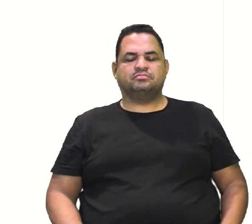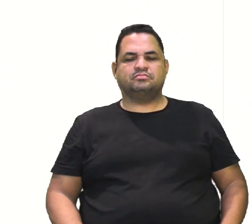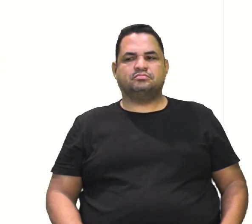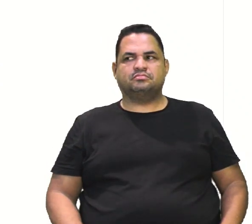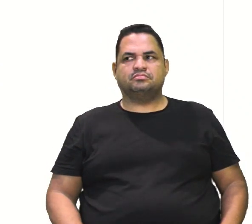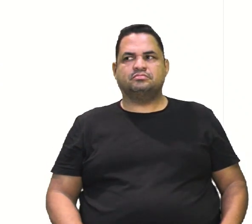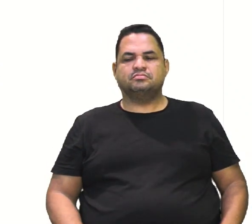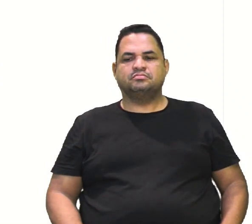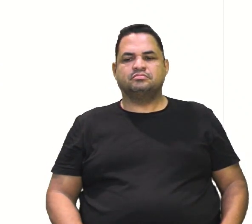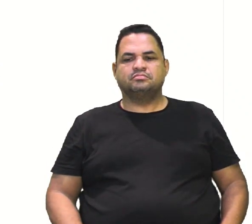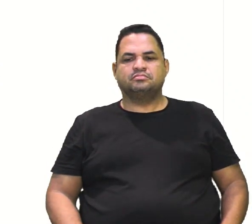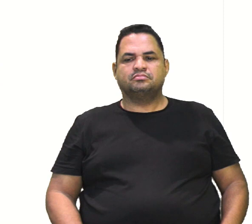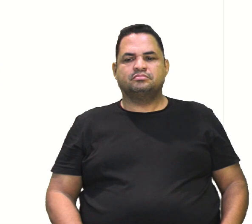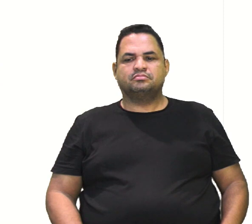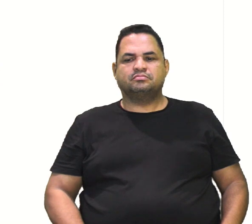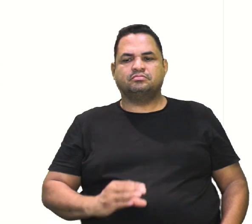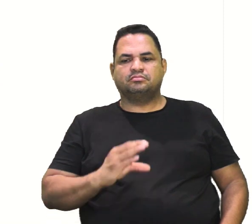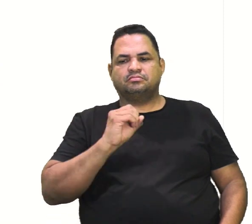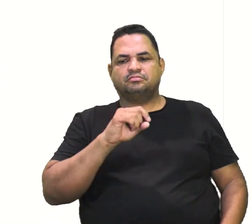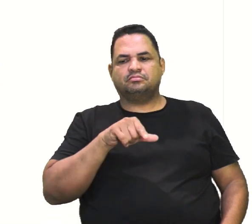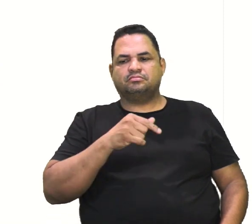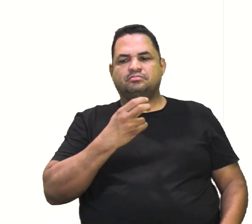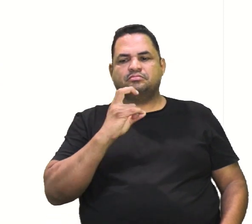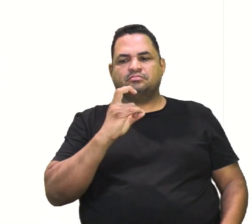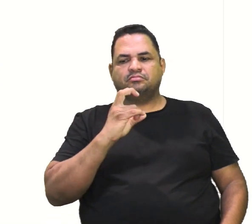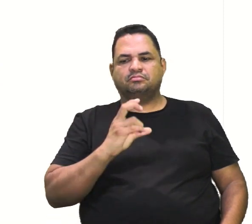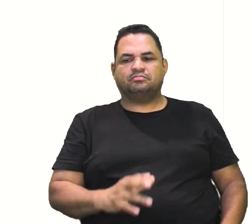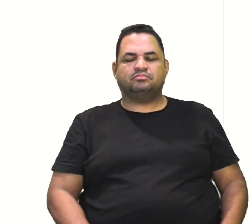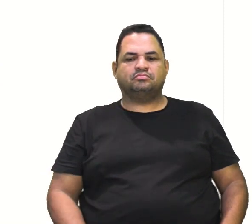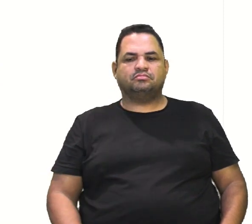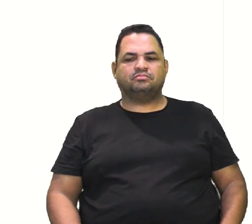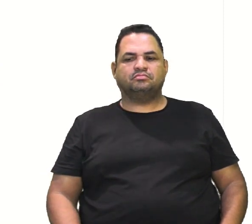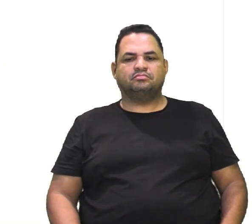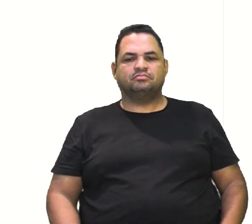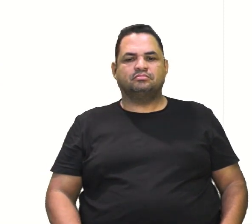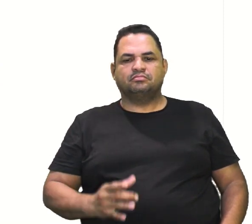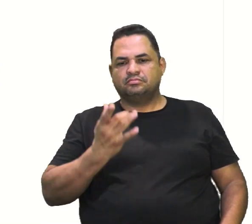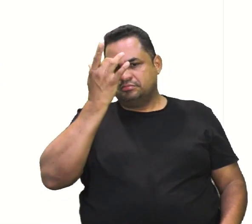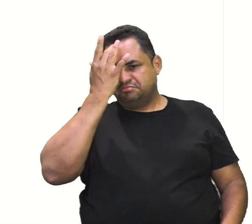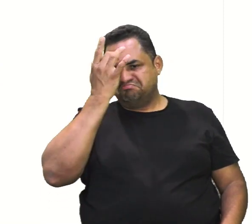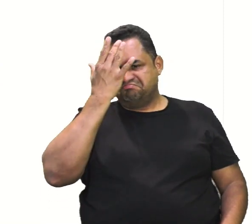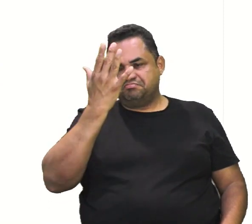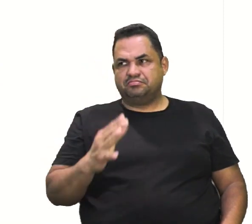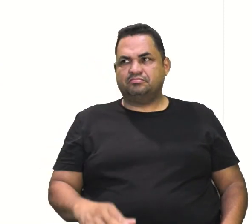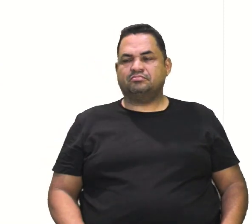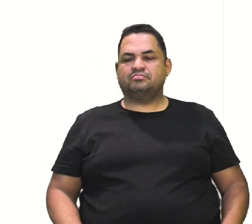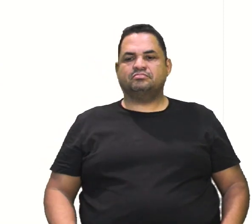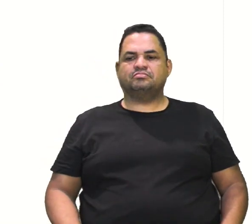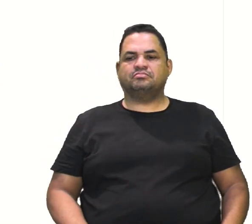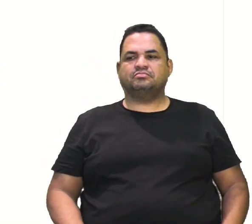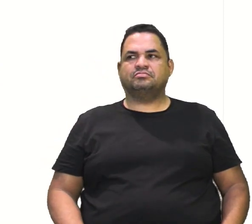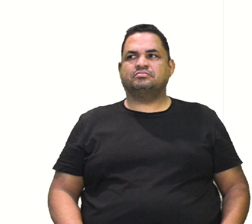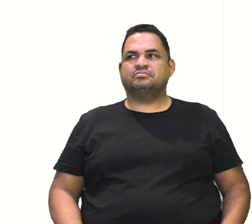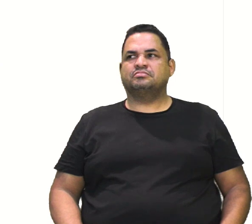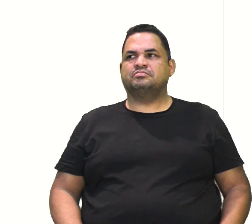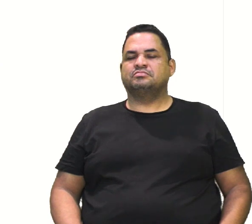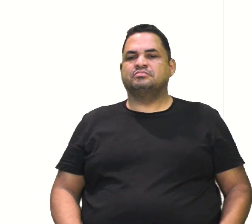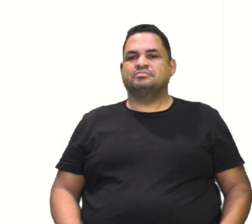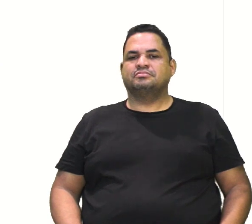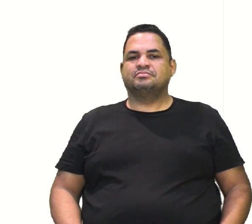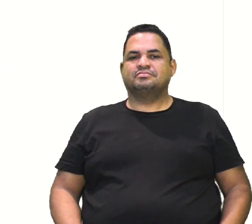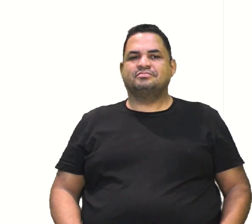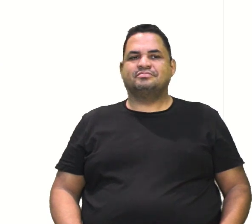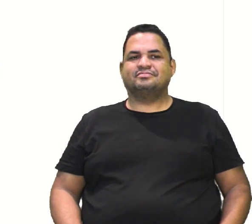1 sobre 2. Meio, 0,5. Fácil, fácil? Muito fácil.